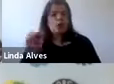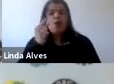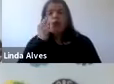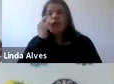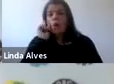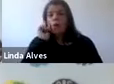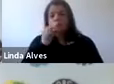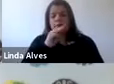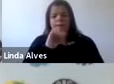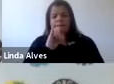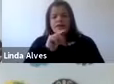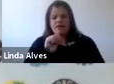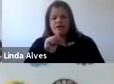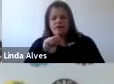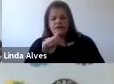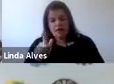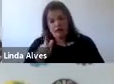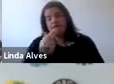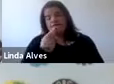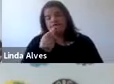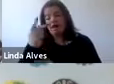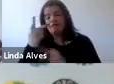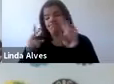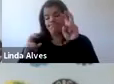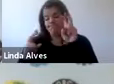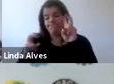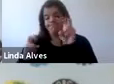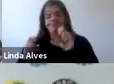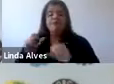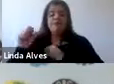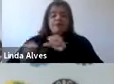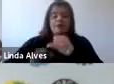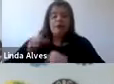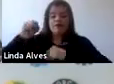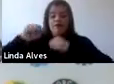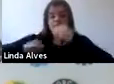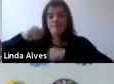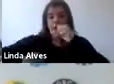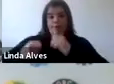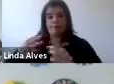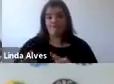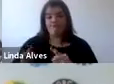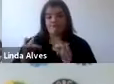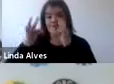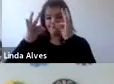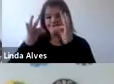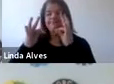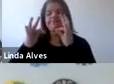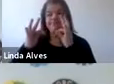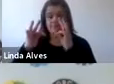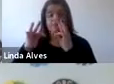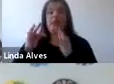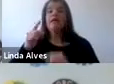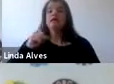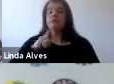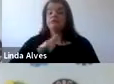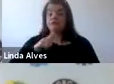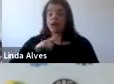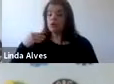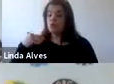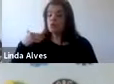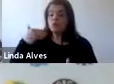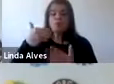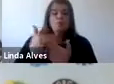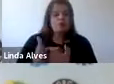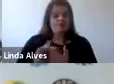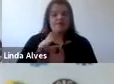comentou isso aqui, porque o assunto é esse, né, sobre as reestruturações globais. Então, ele falou assim, existe uma tendência mundial que